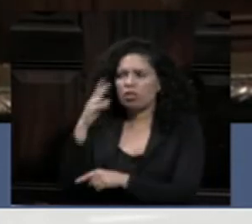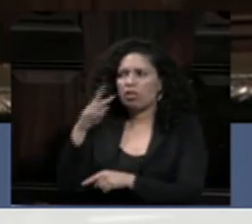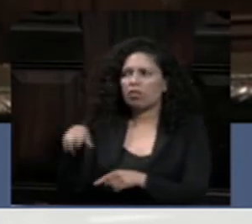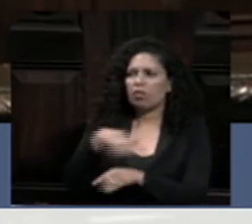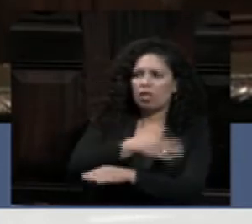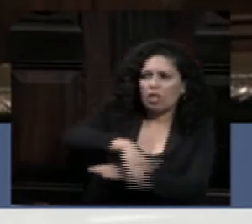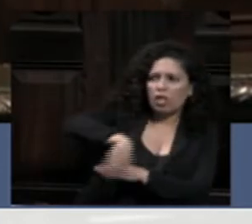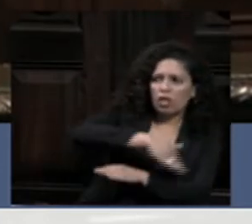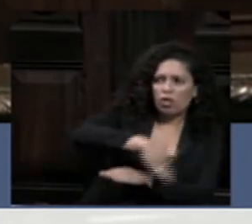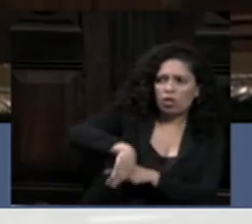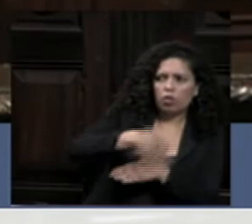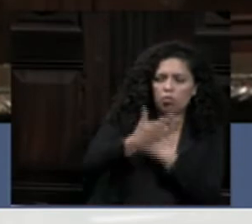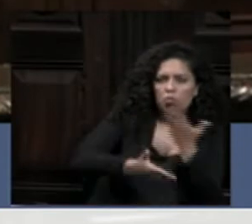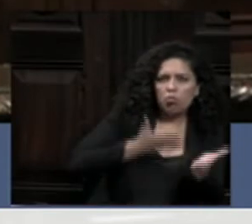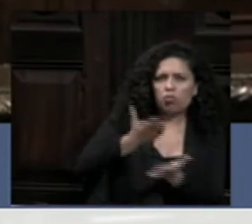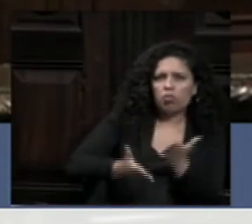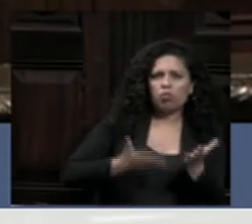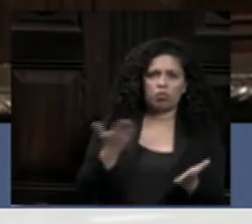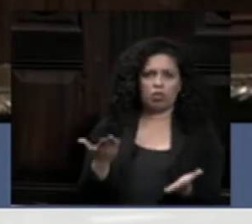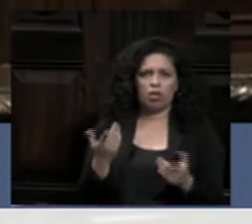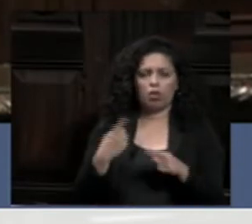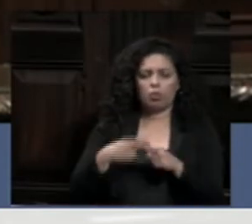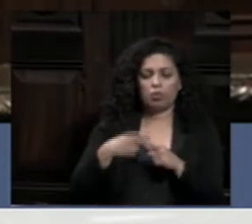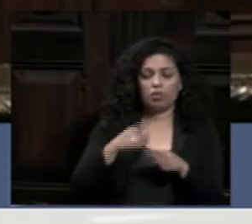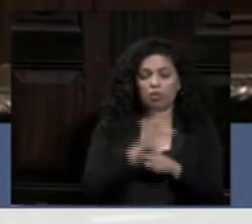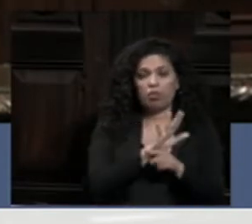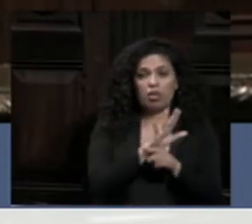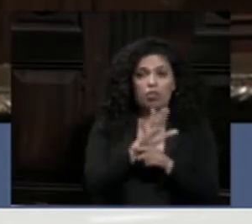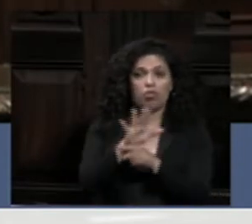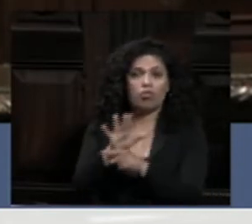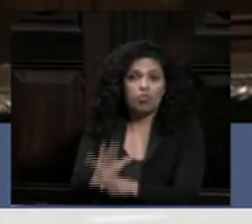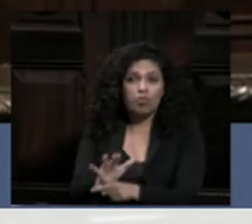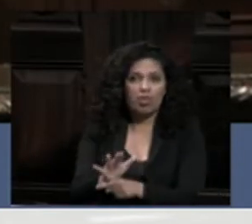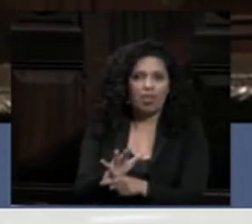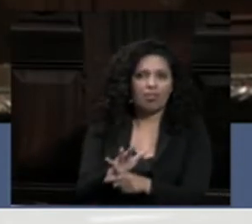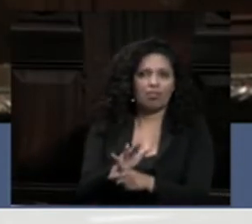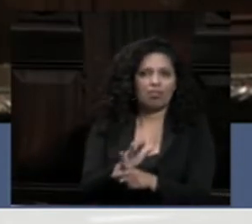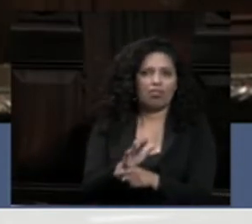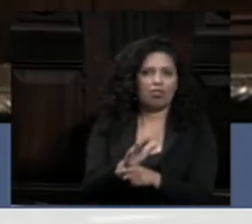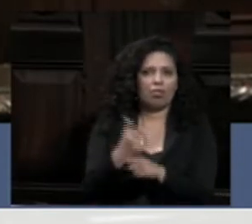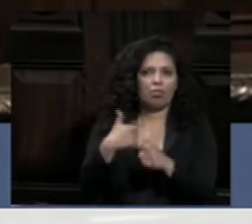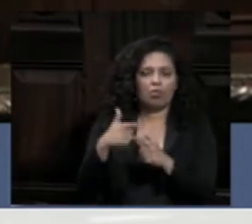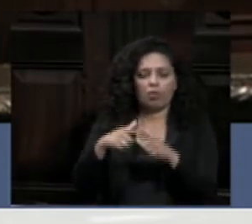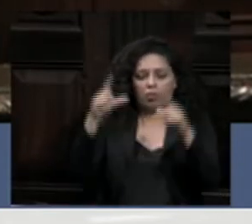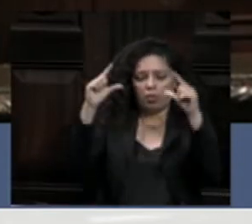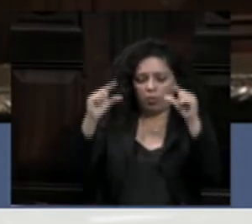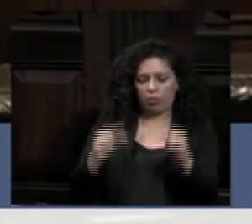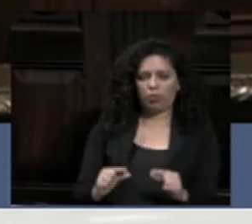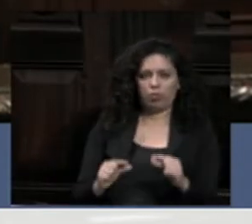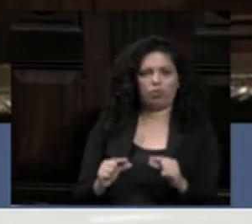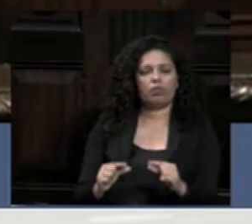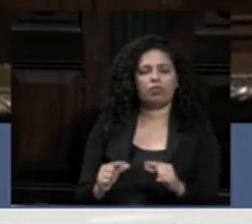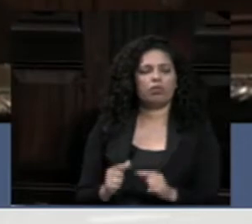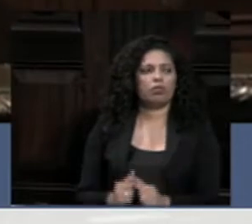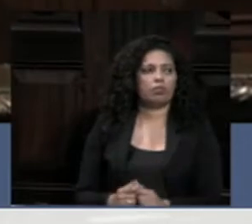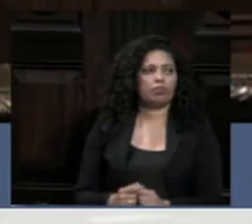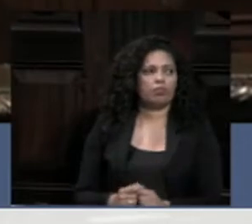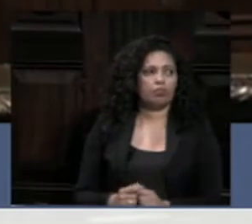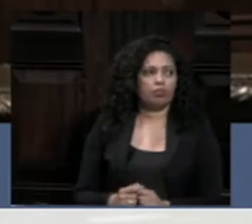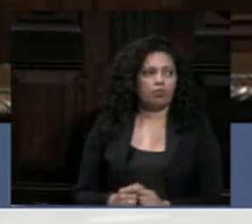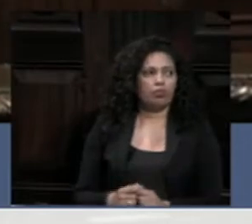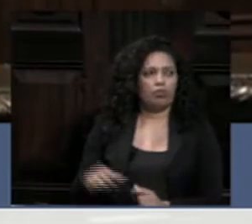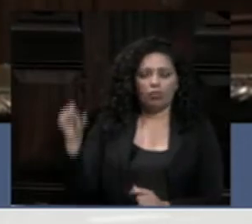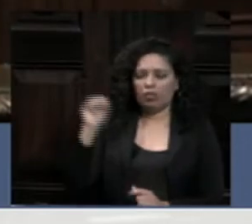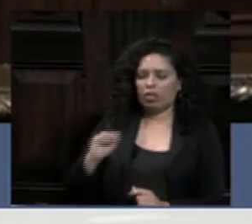mananciais, o que seria um passo fundamental para ter um investimento objetivo para solucionar esse grave problema. O